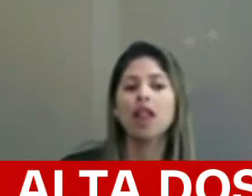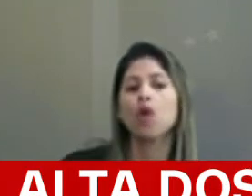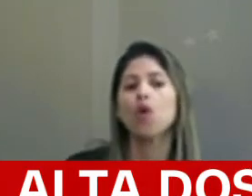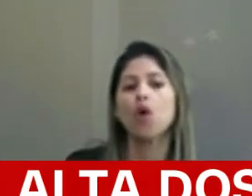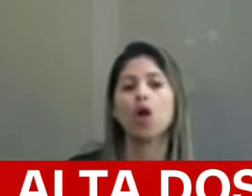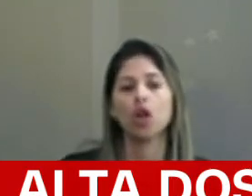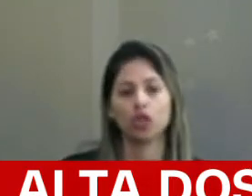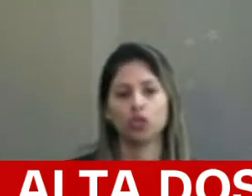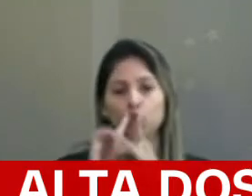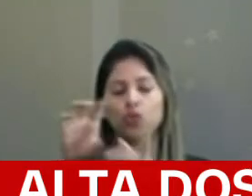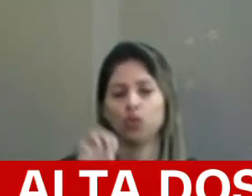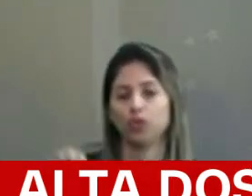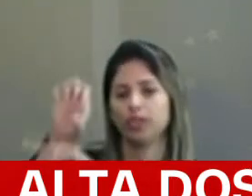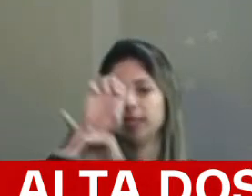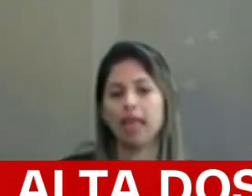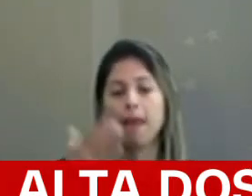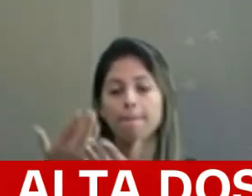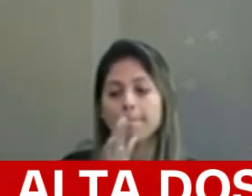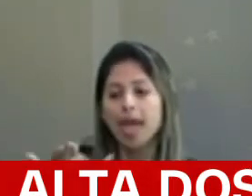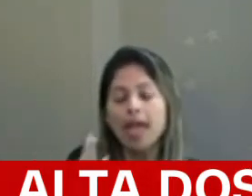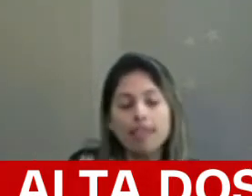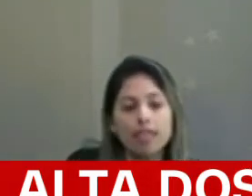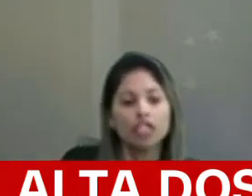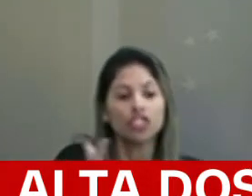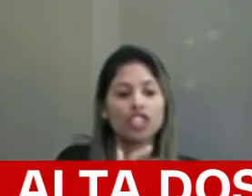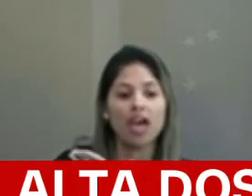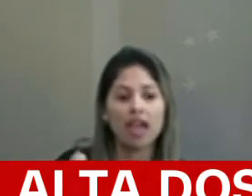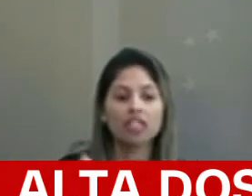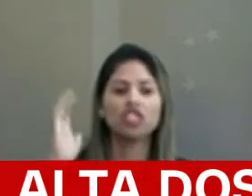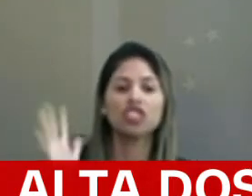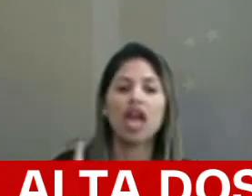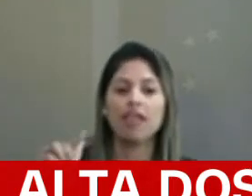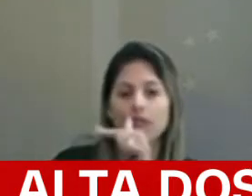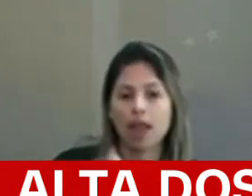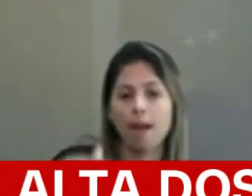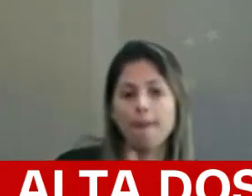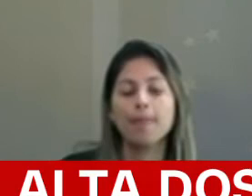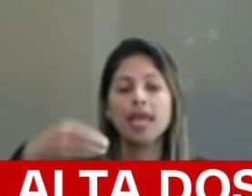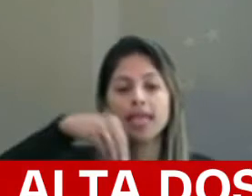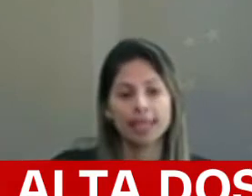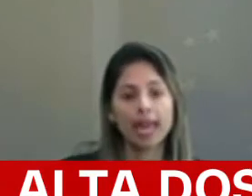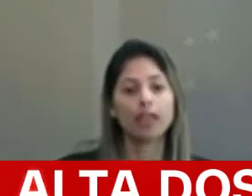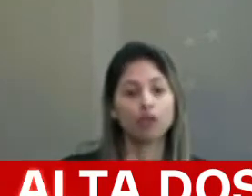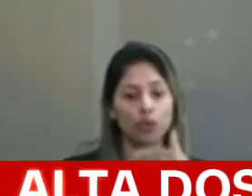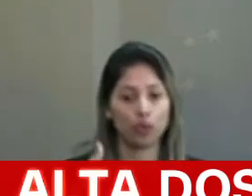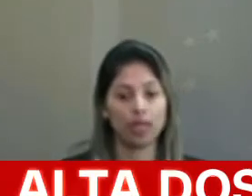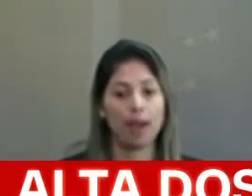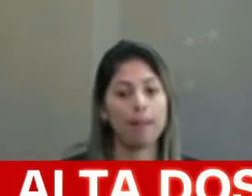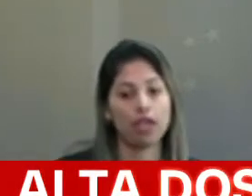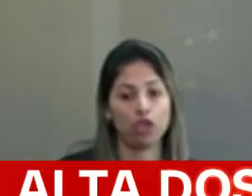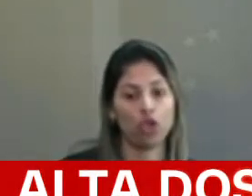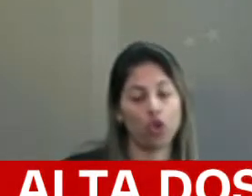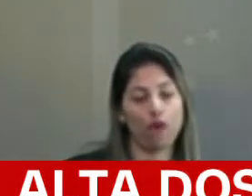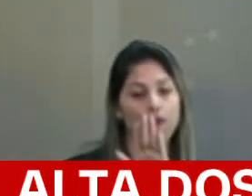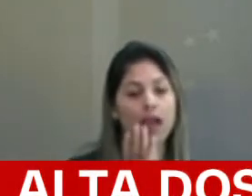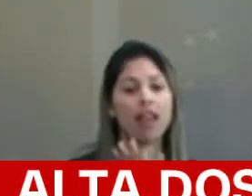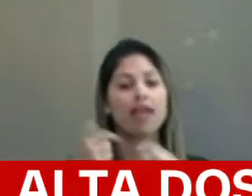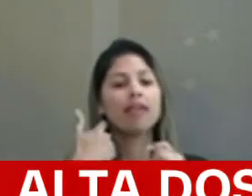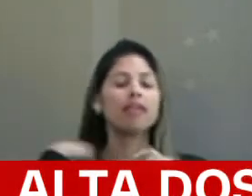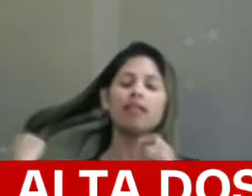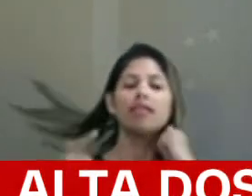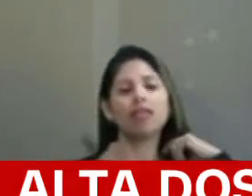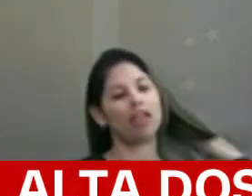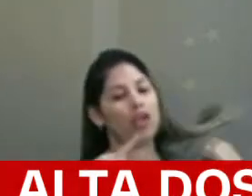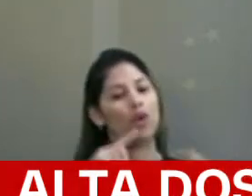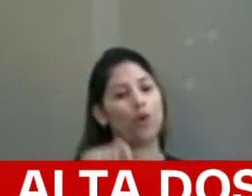aos estados por perdas de arrecadação produzidas pela entrada em vigor da nova lei, em relação à aplicação